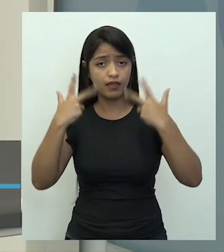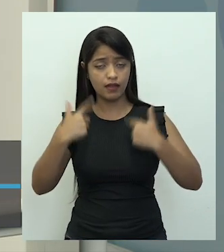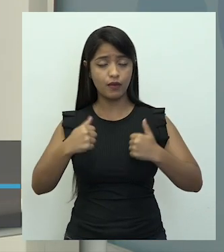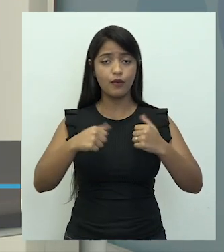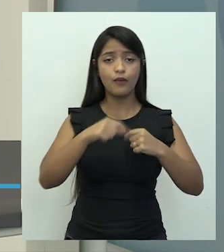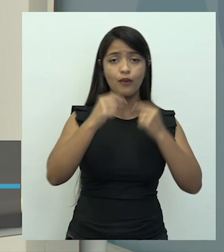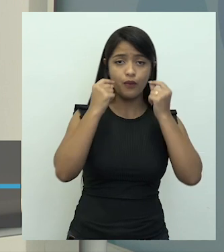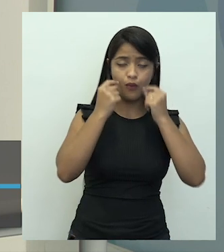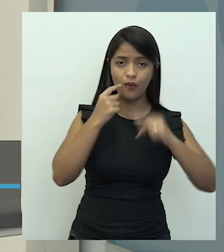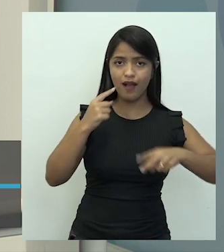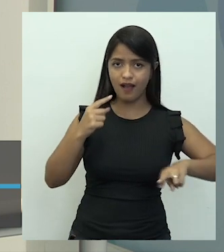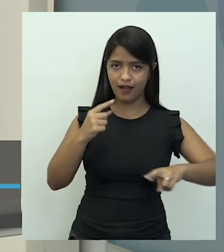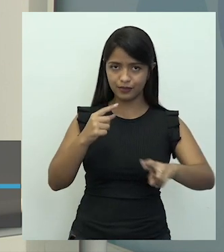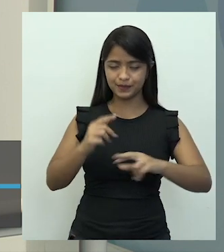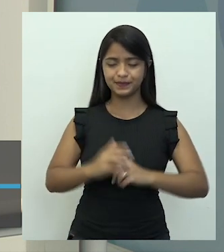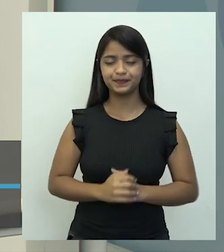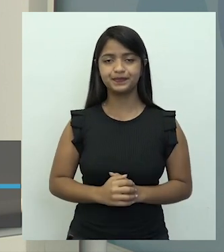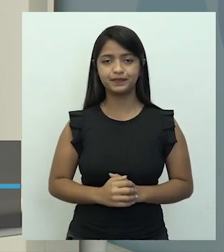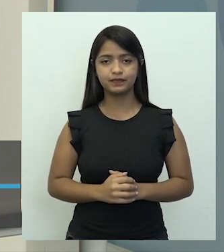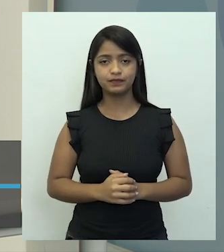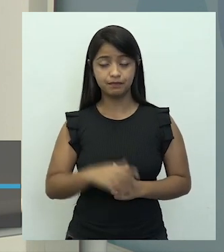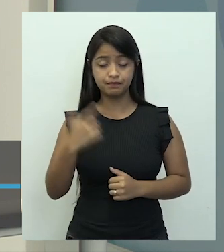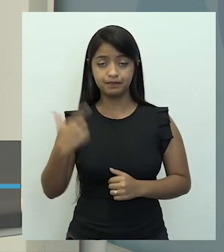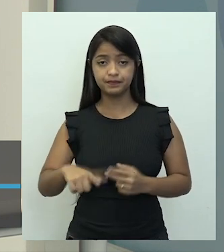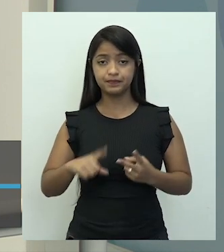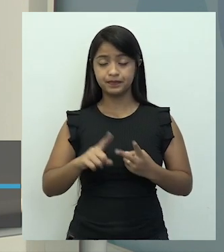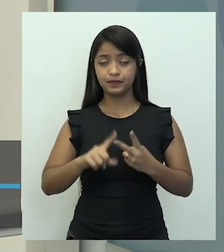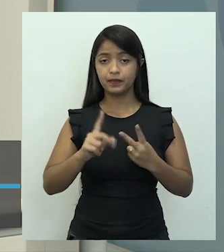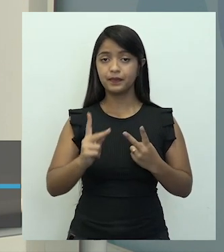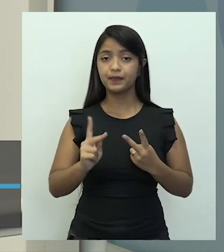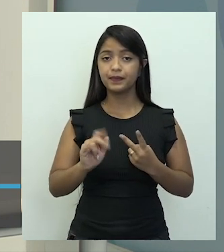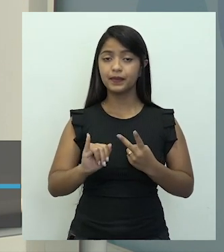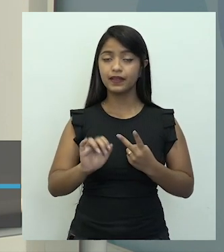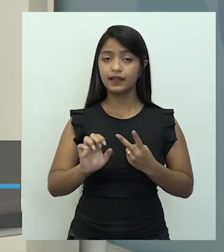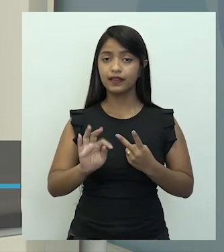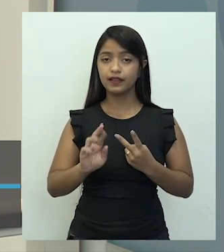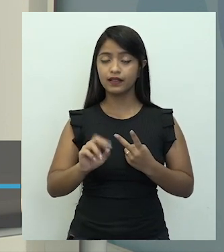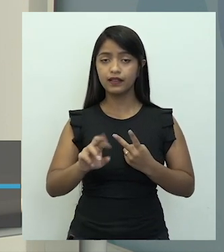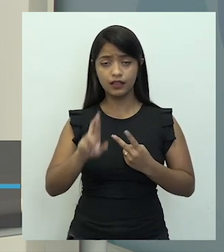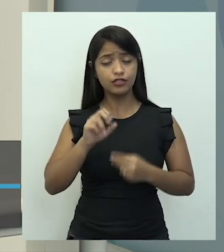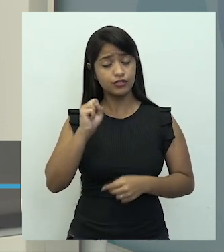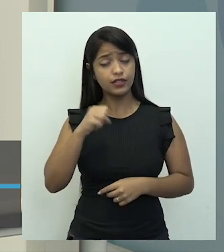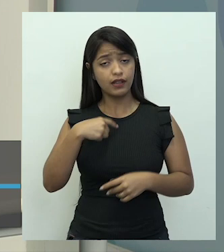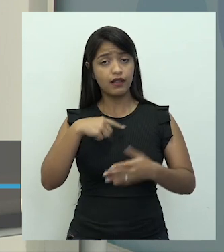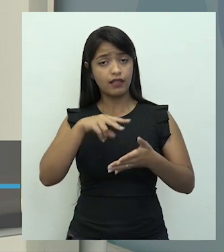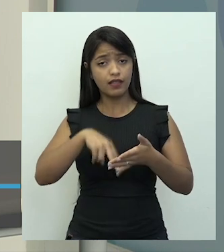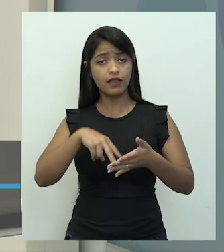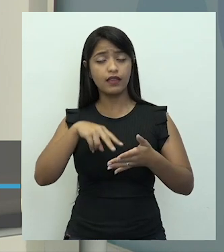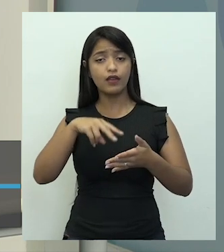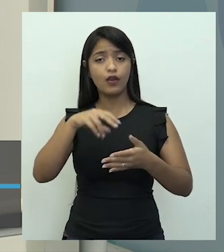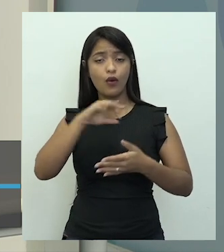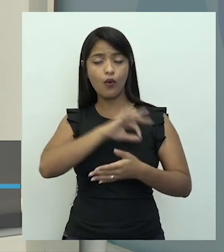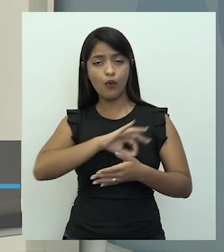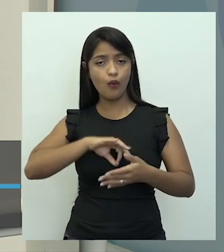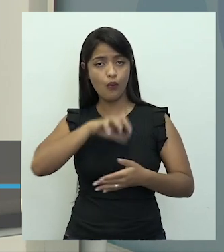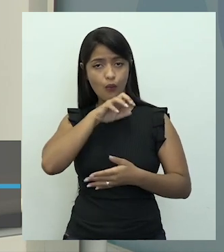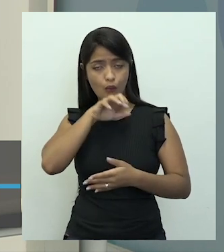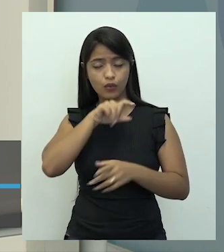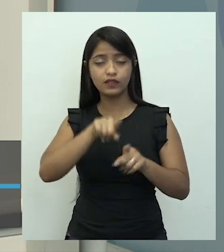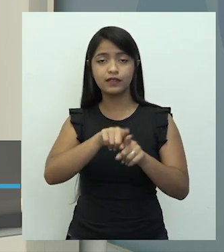Juan, tem mais aqui. Pietro colocou a onça e a tartaruga.